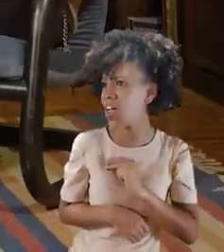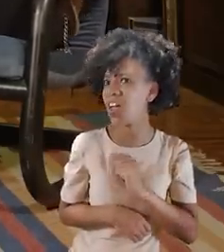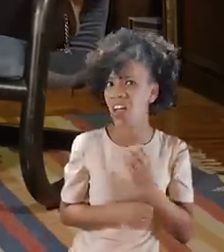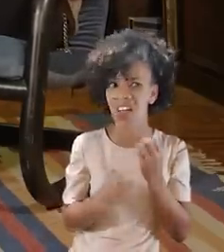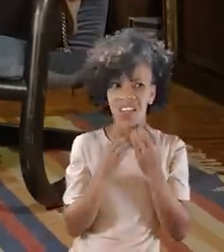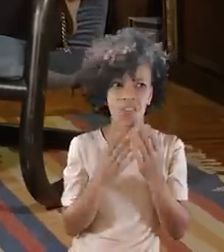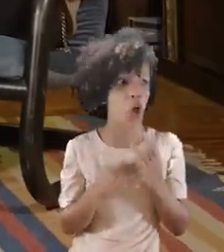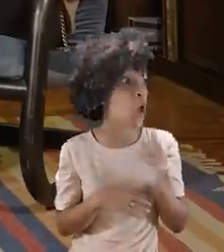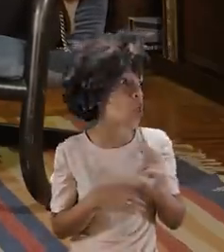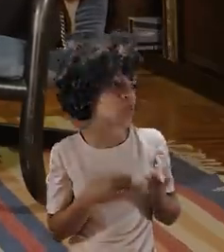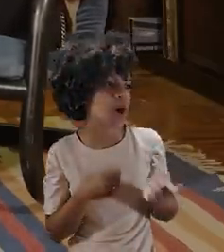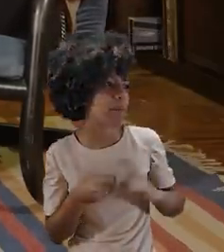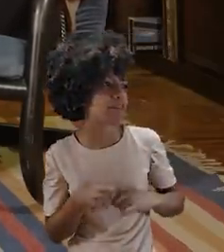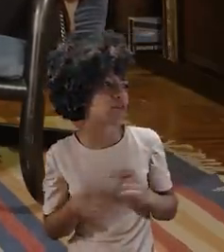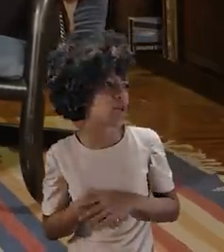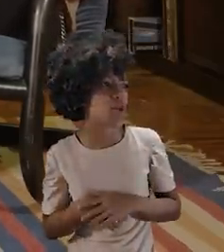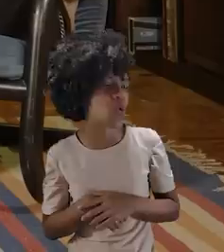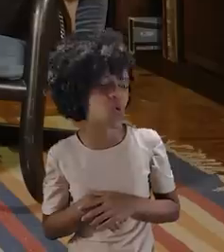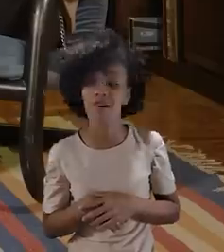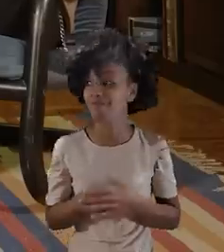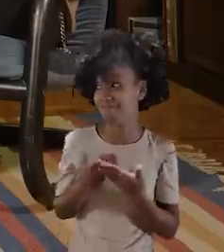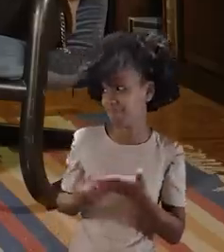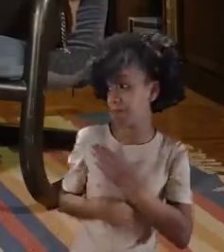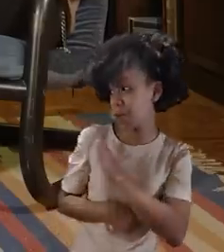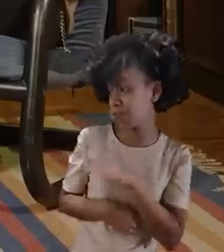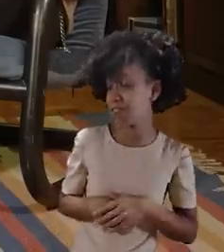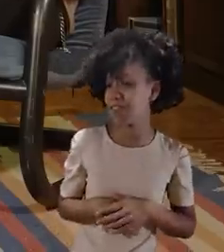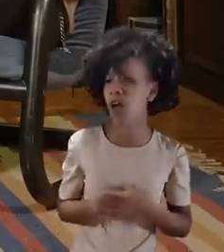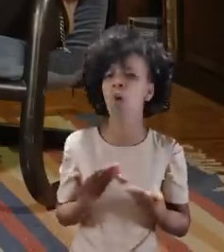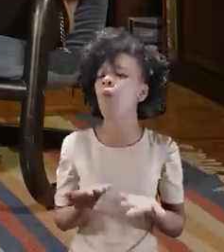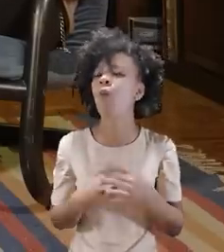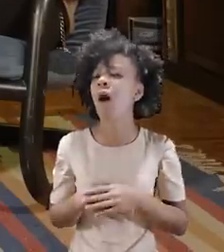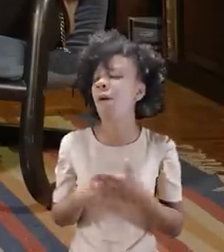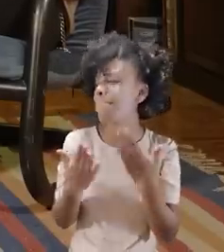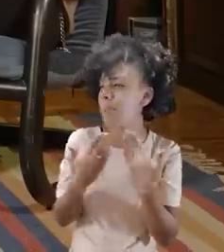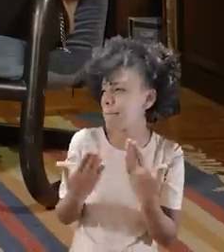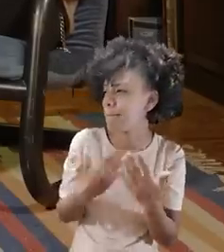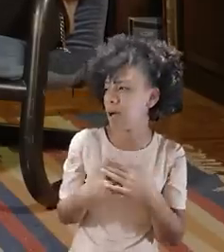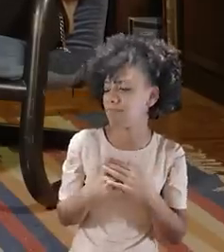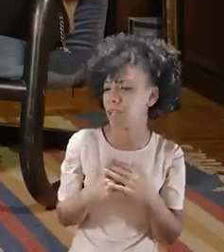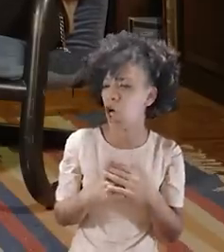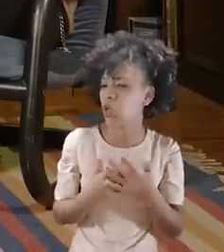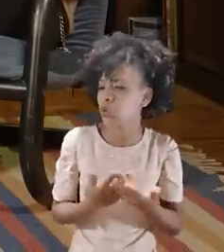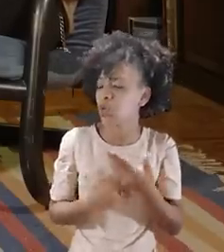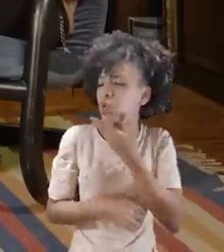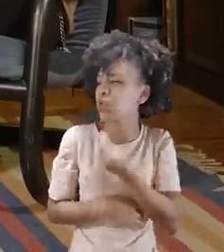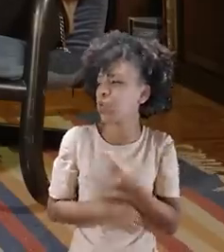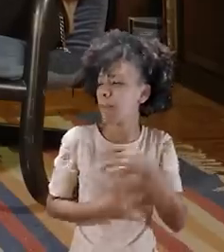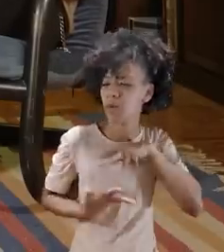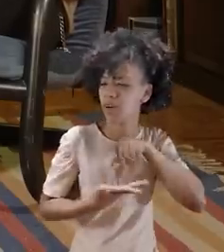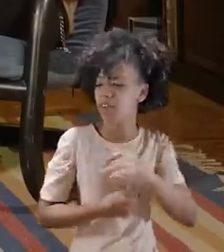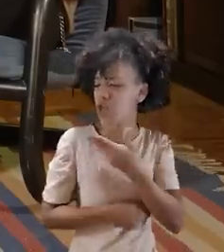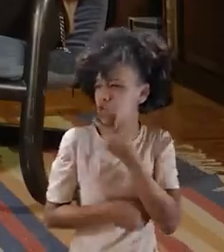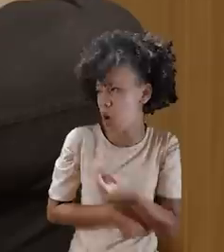Como que o bomba nunca mais apareceu Olha nunca mais apareceu Qual que é o assunto que mais bate ali nos olhos você que vive